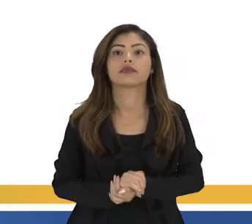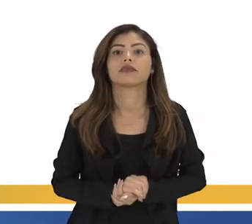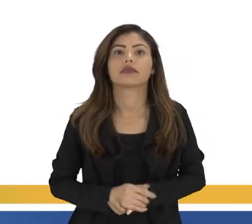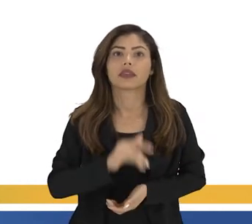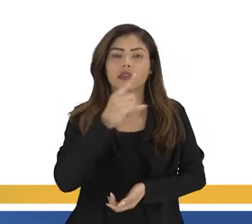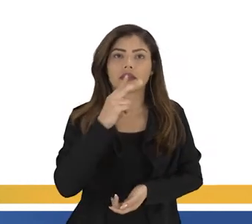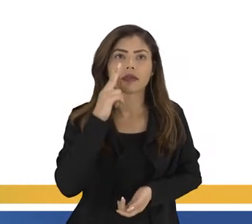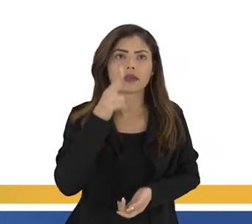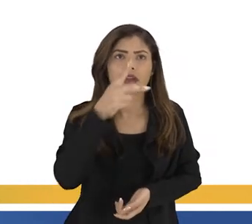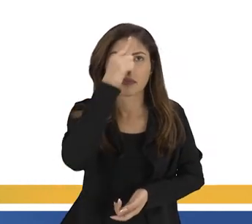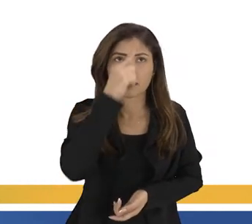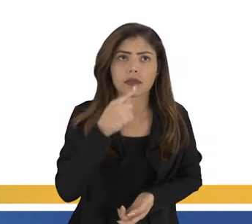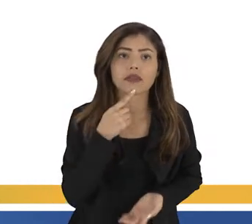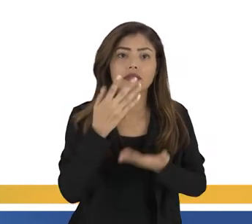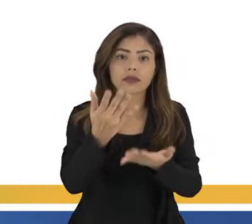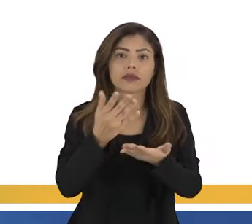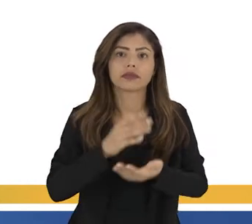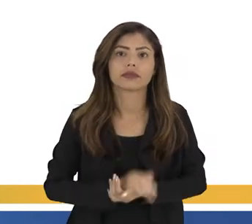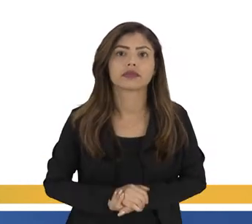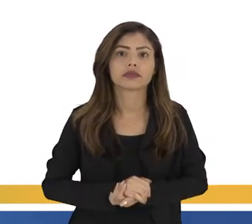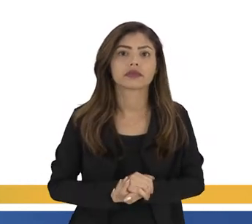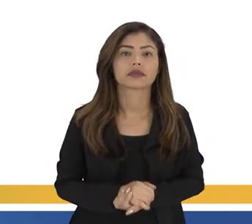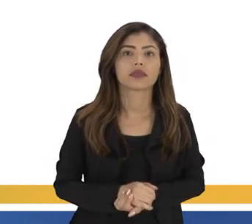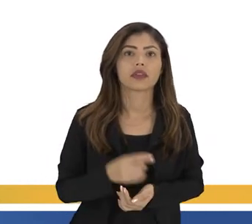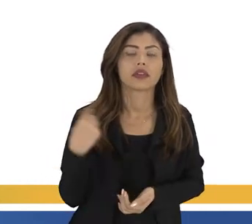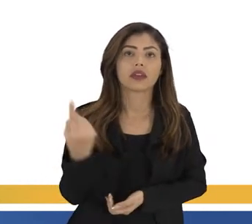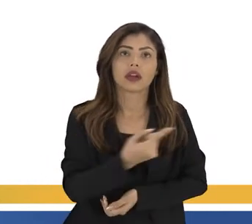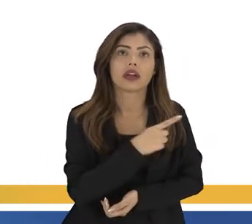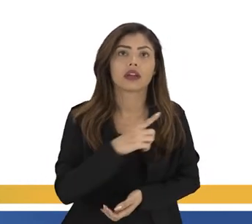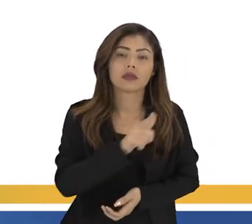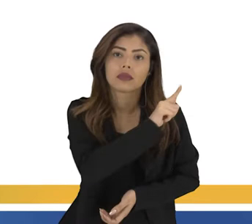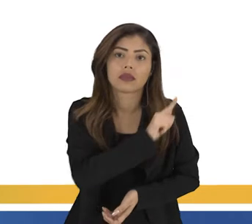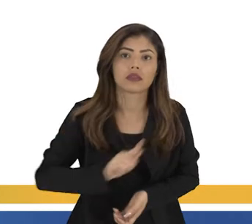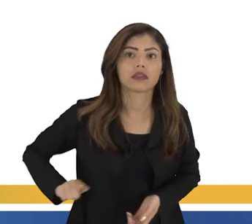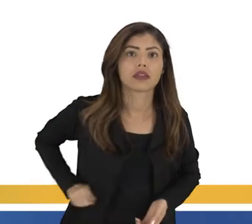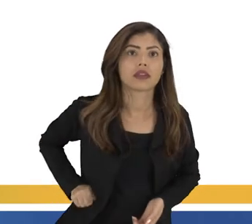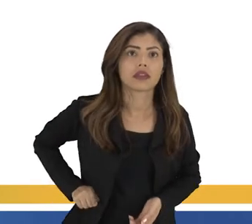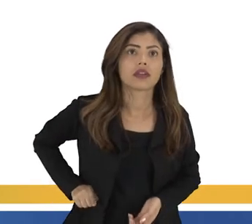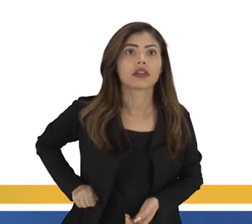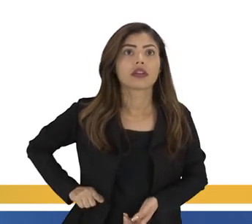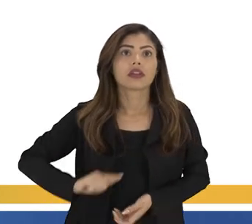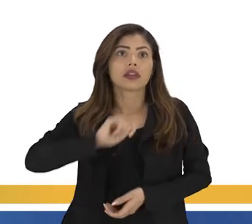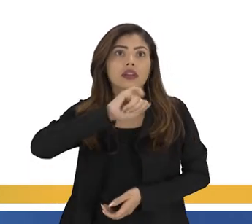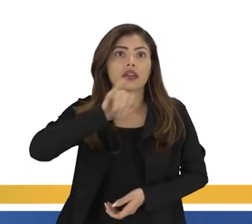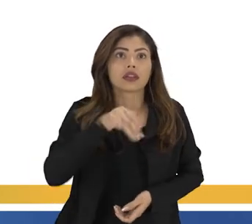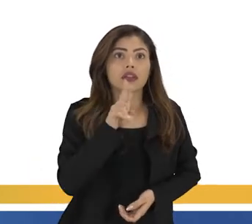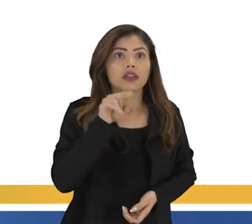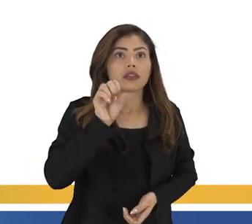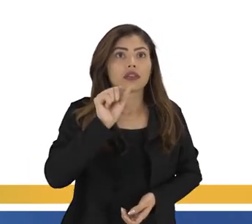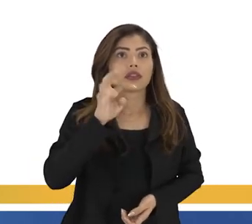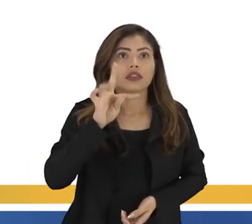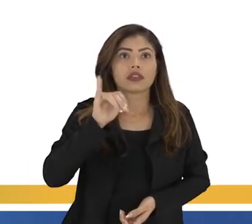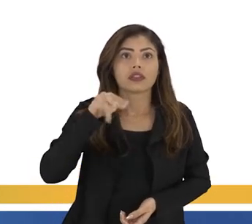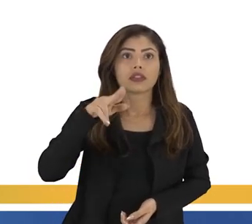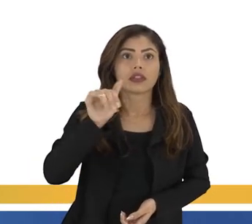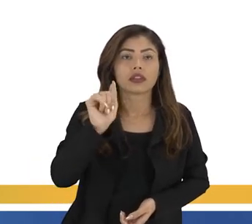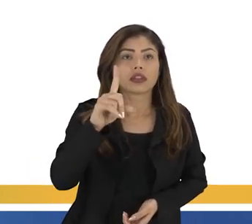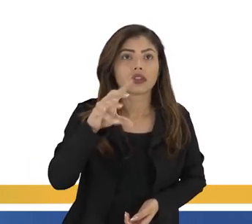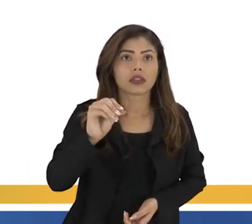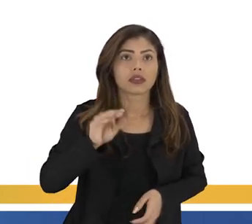vejamos a imagem nós temos ali o governo de justiniano ele era